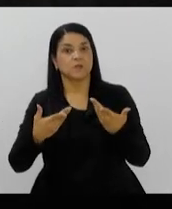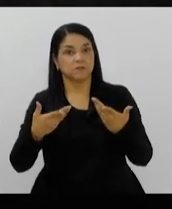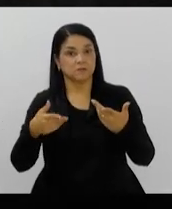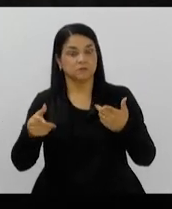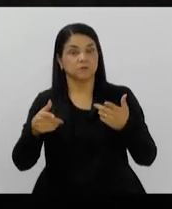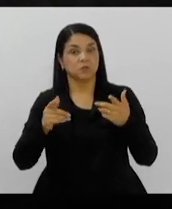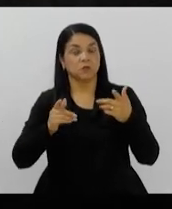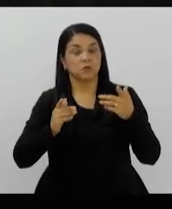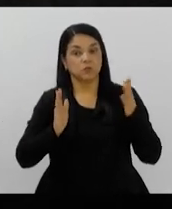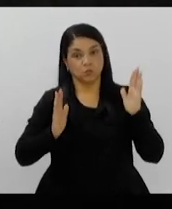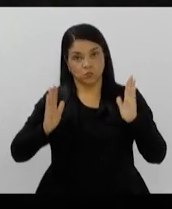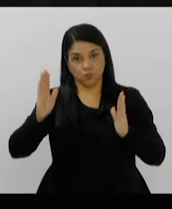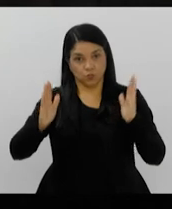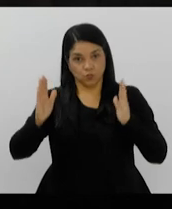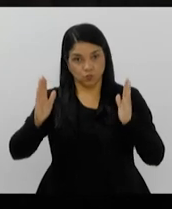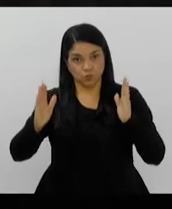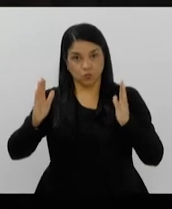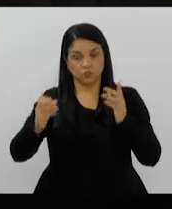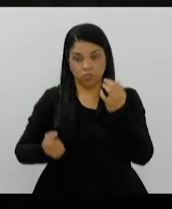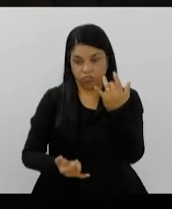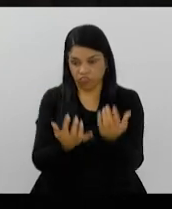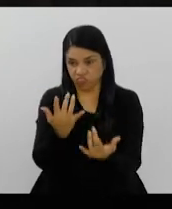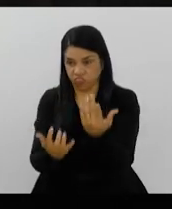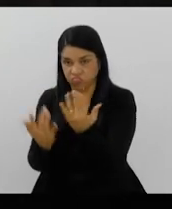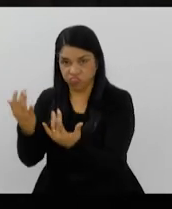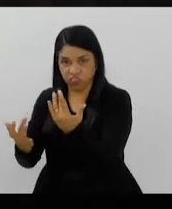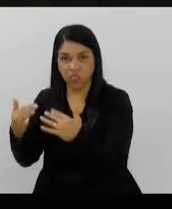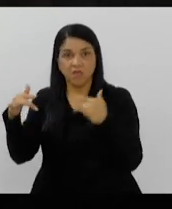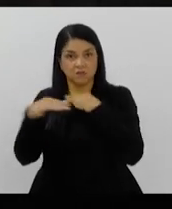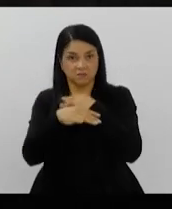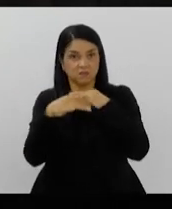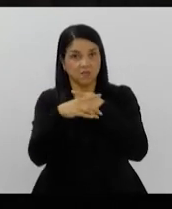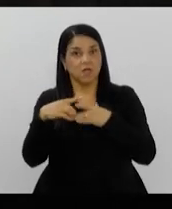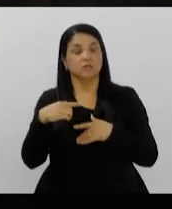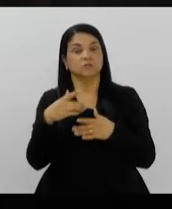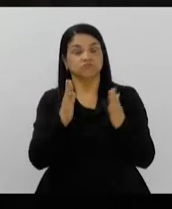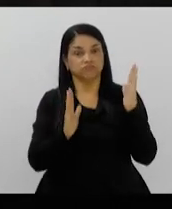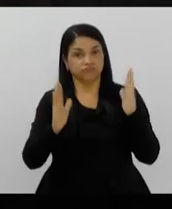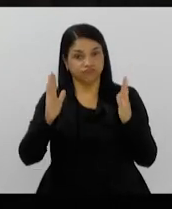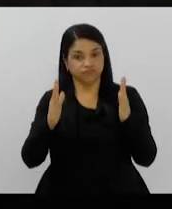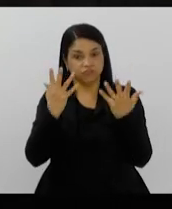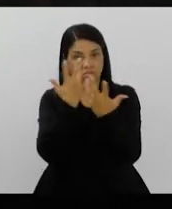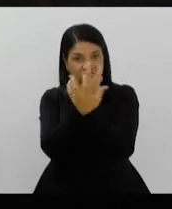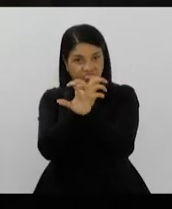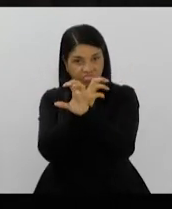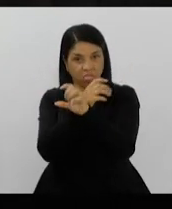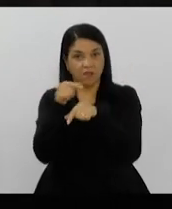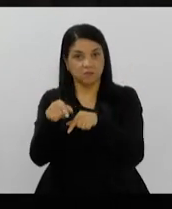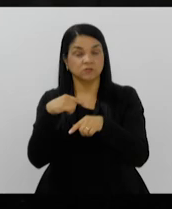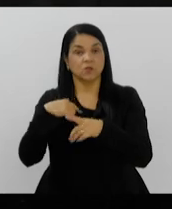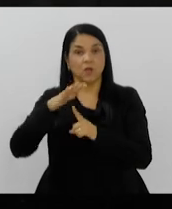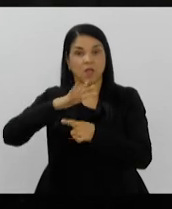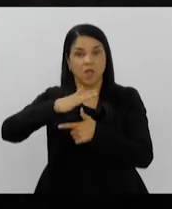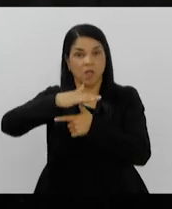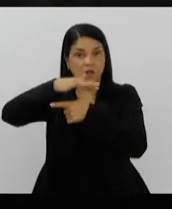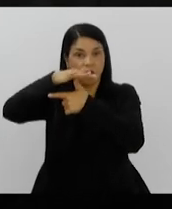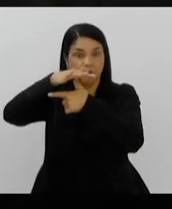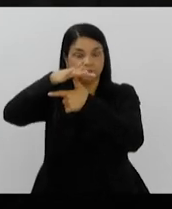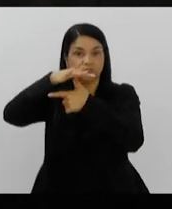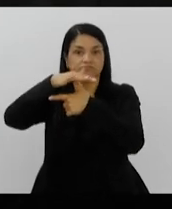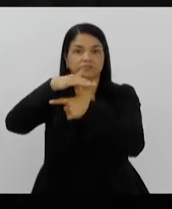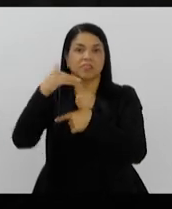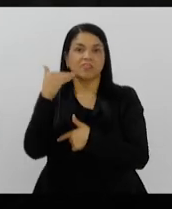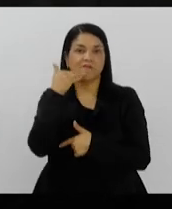que durante essa tomada de incêndios que as nossas cidades sofreram durante a estiagem, estava com o helicóptero do bombeiro quebrado,